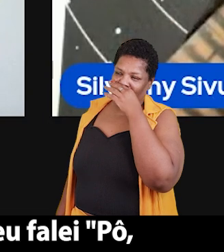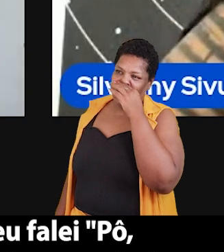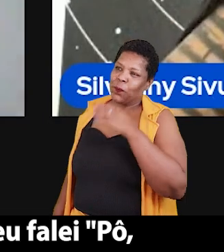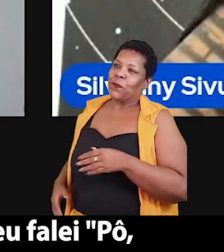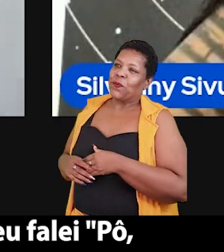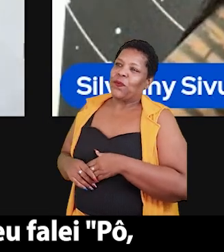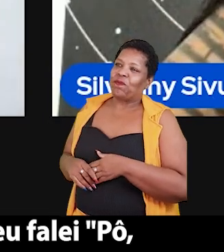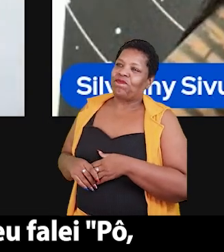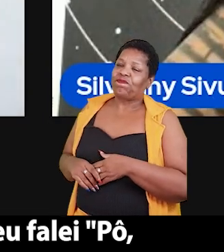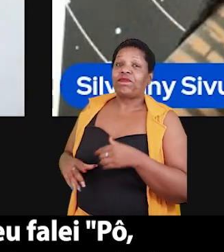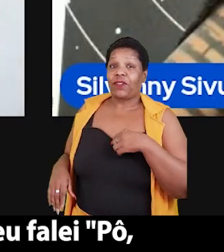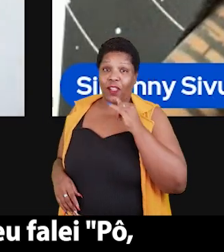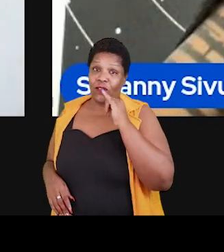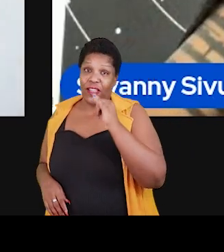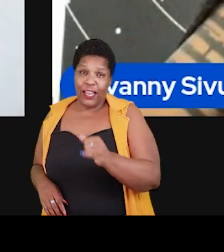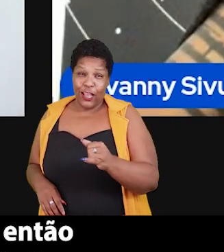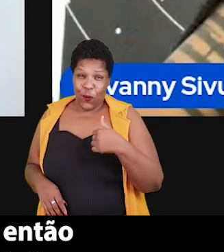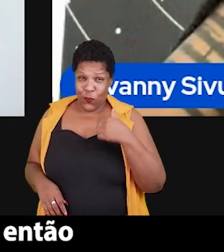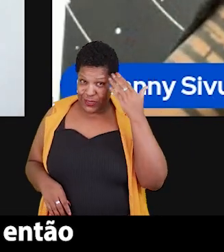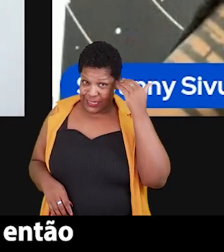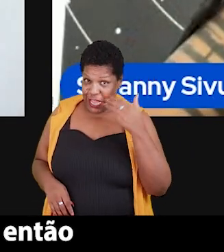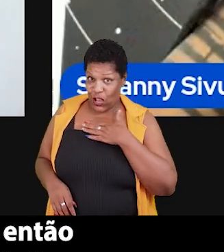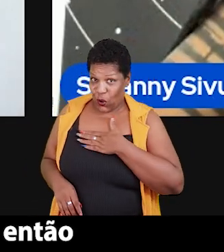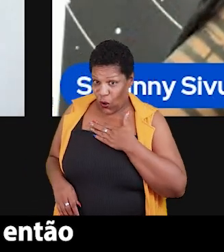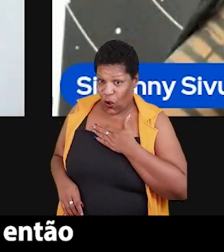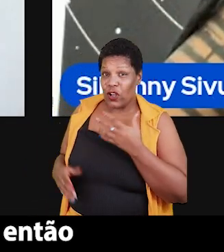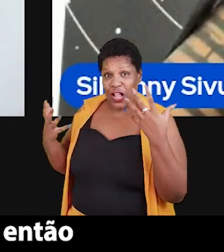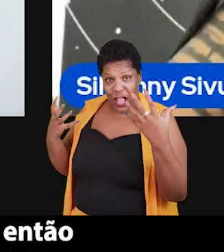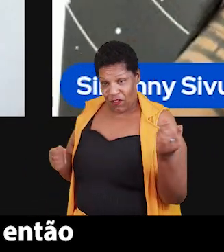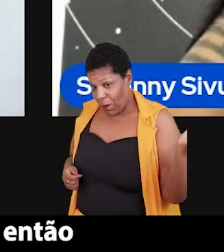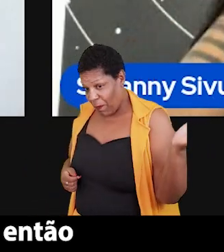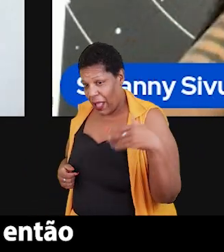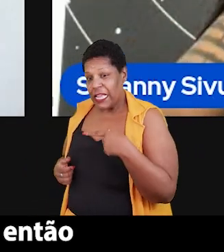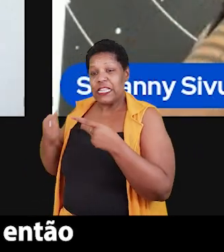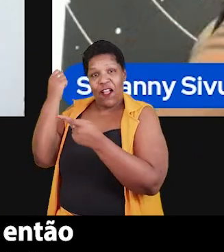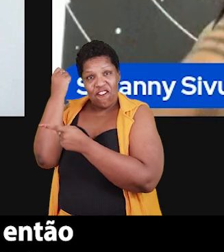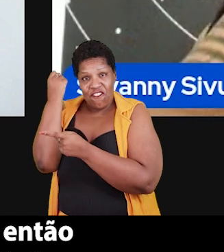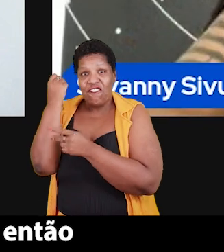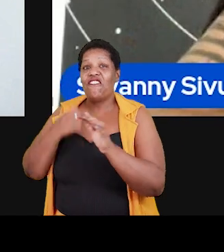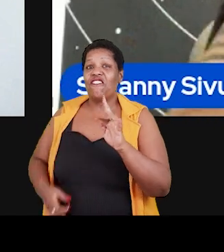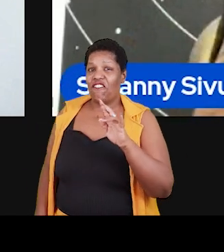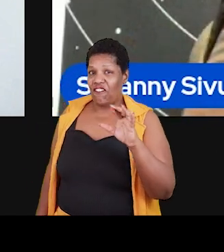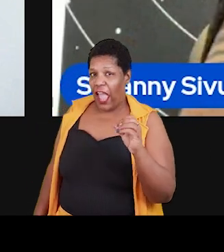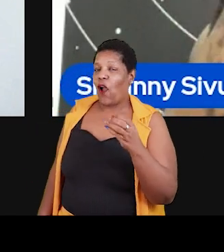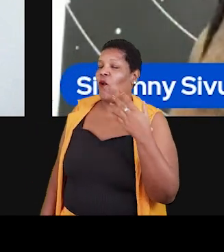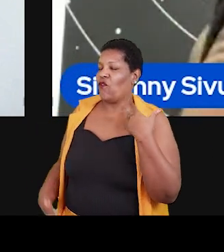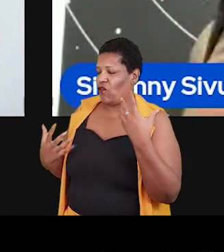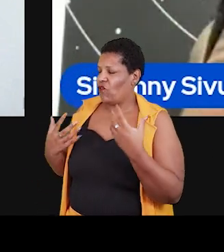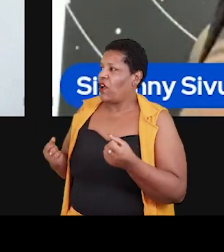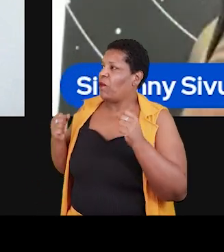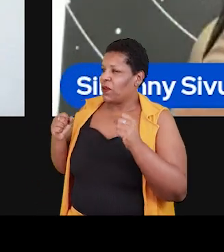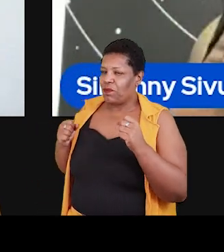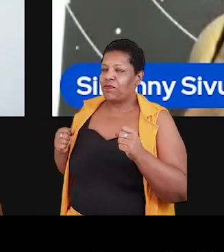E aí eu falei, pô, eu sei que ele gosta de ferro, então vamos trazer mais ferros pro setup. Então eu trouxe